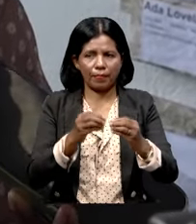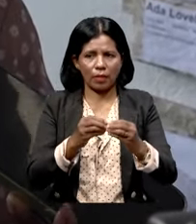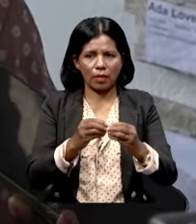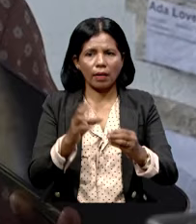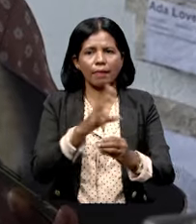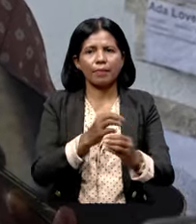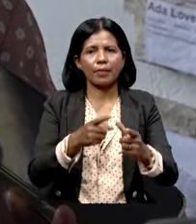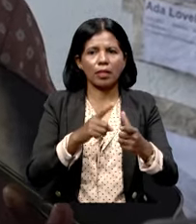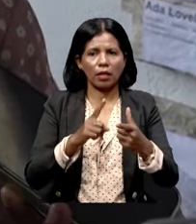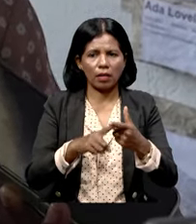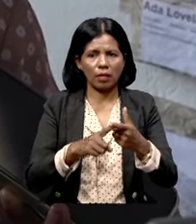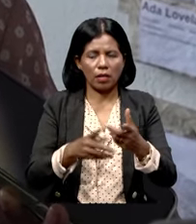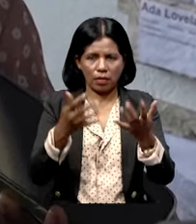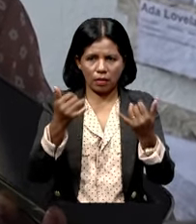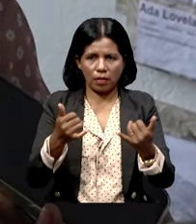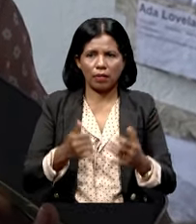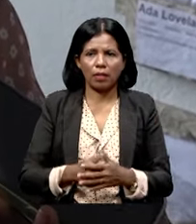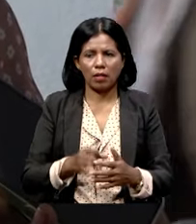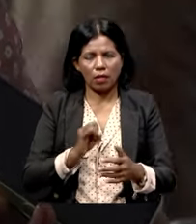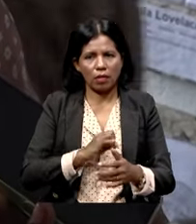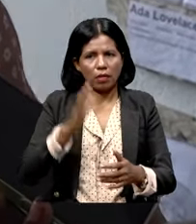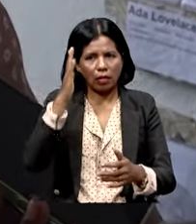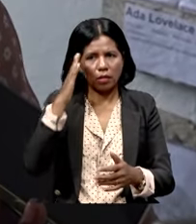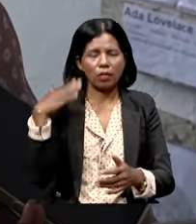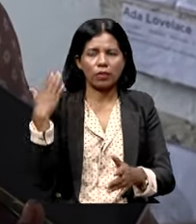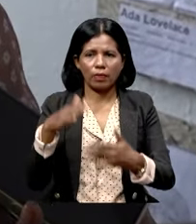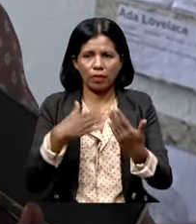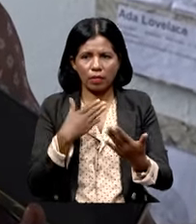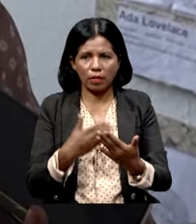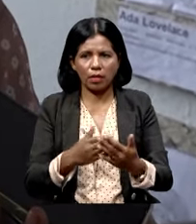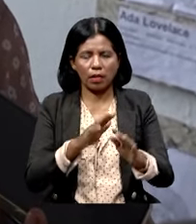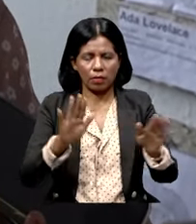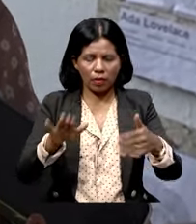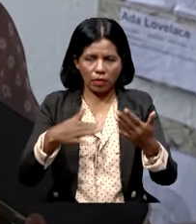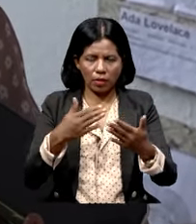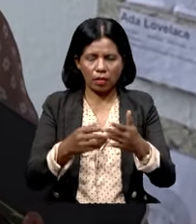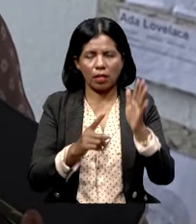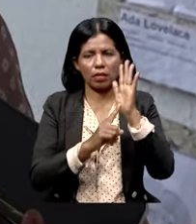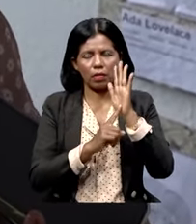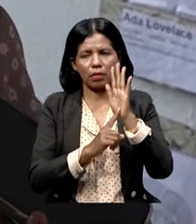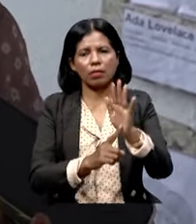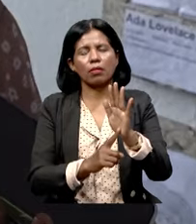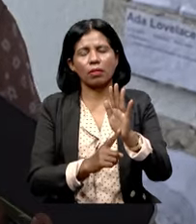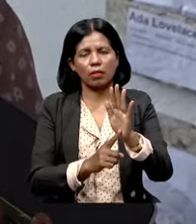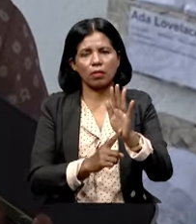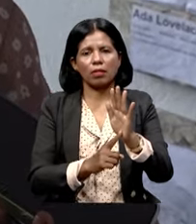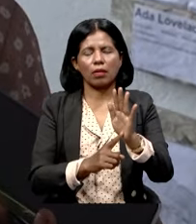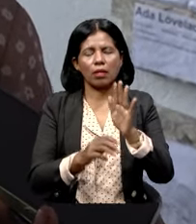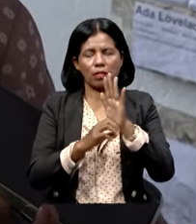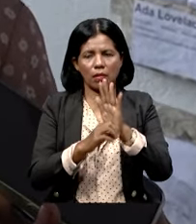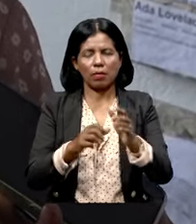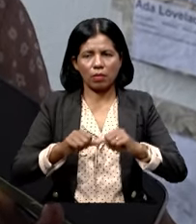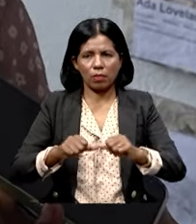assunto climático agora, a noi é jovem Sira, labarek Sira, mas tem que sair autor ser na BMOS, continua,